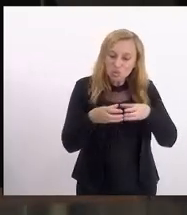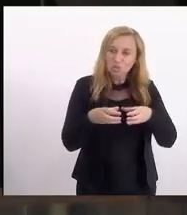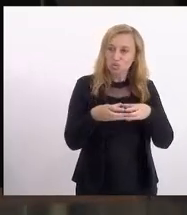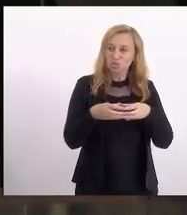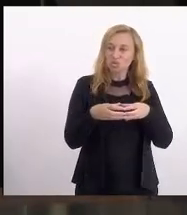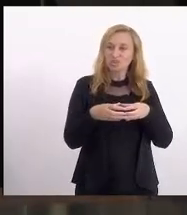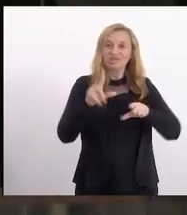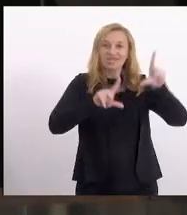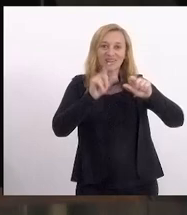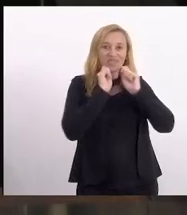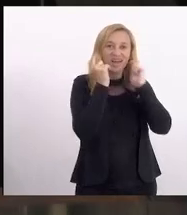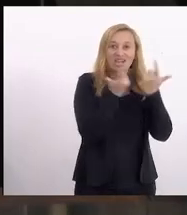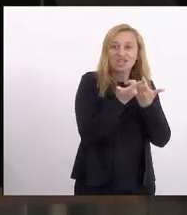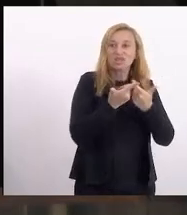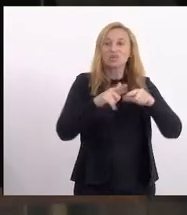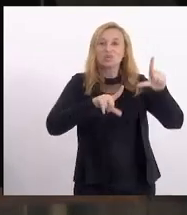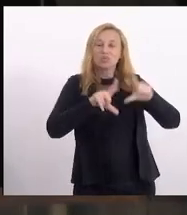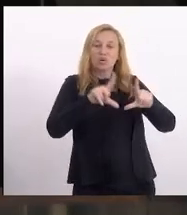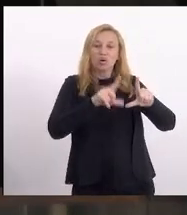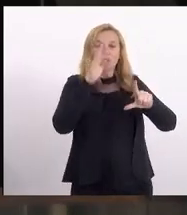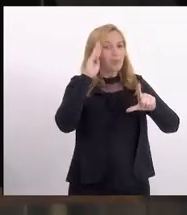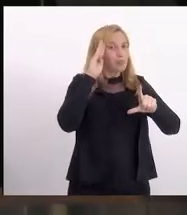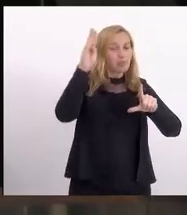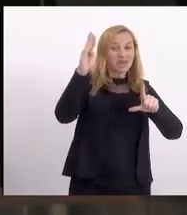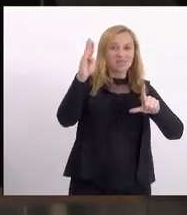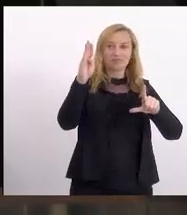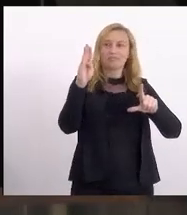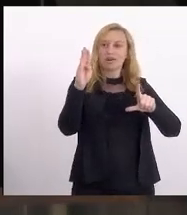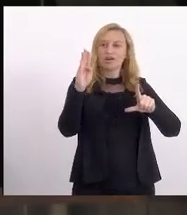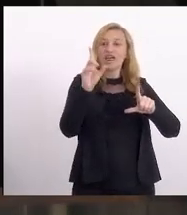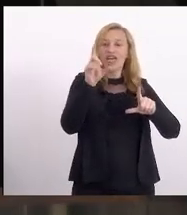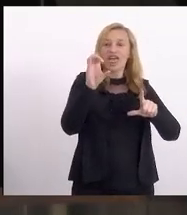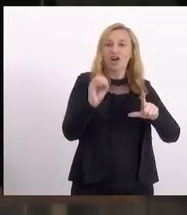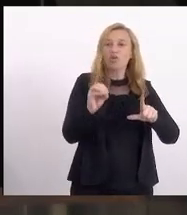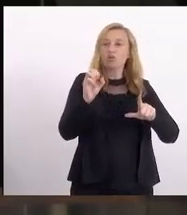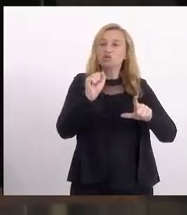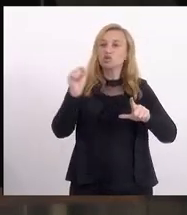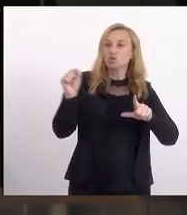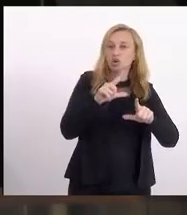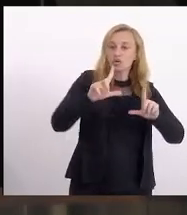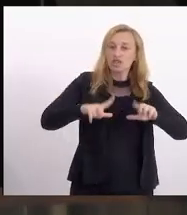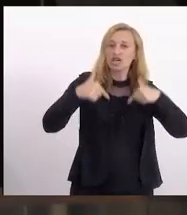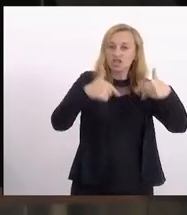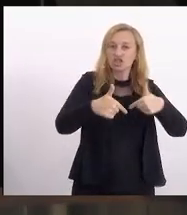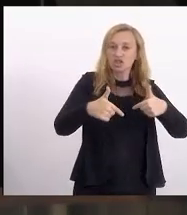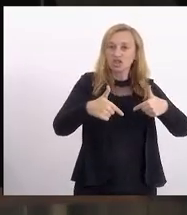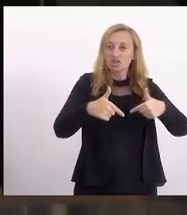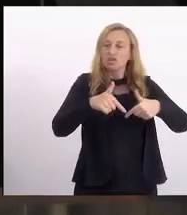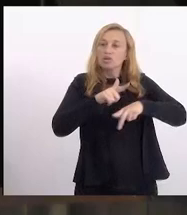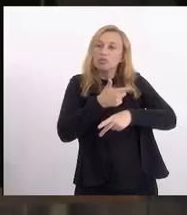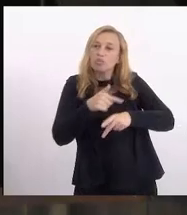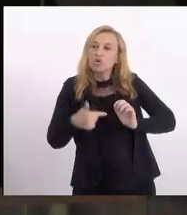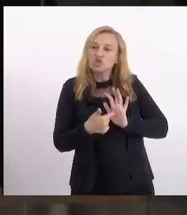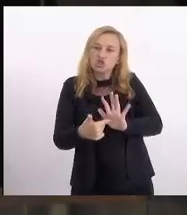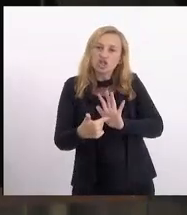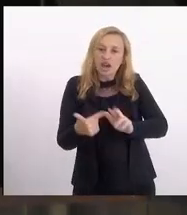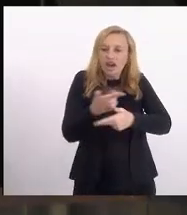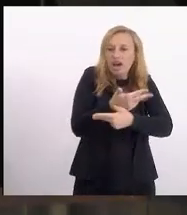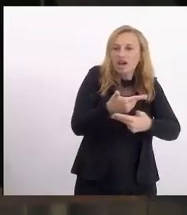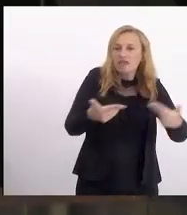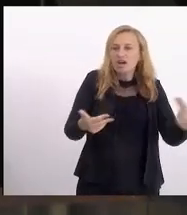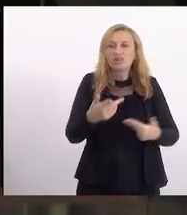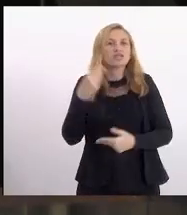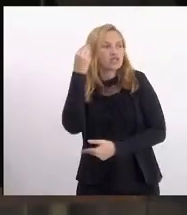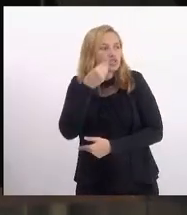da TV Alerge, um programa específico, que é o programa Ecosol em Ação, que ajuda a difundir valores, práticas,